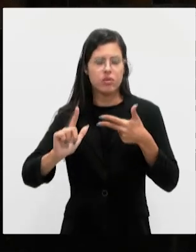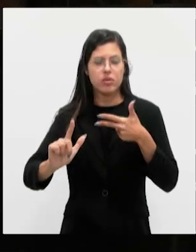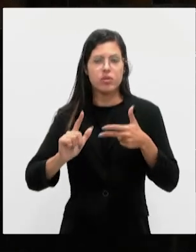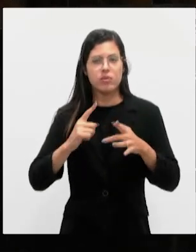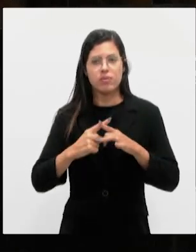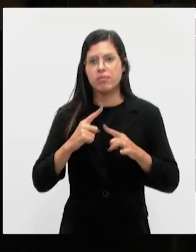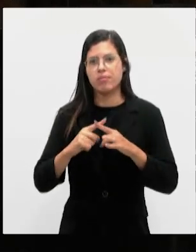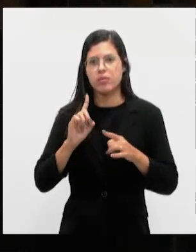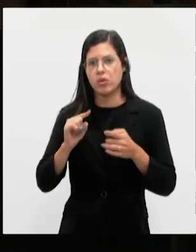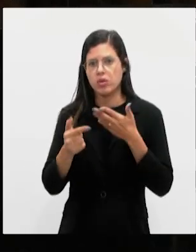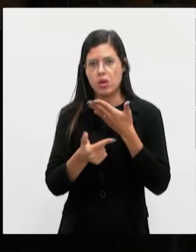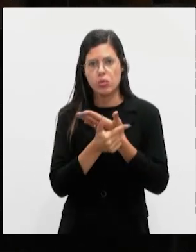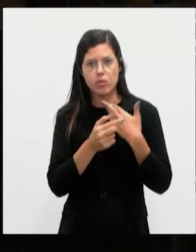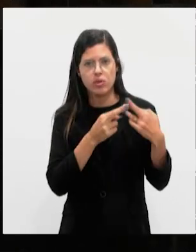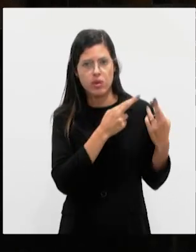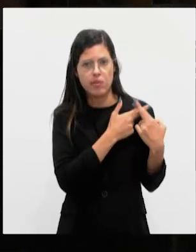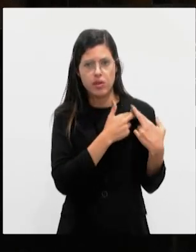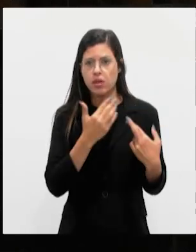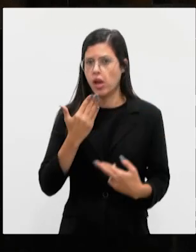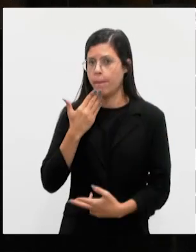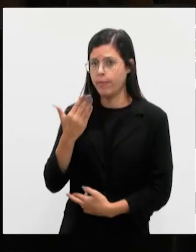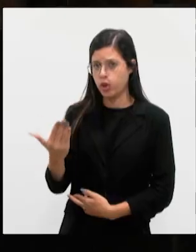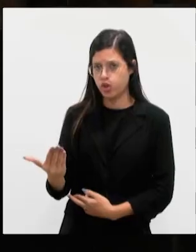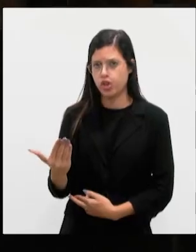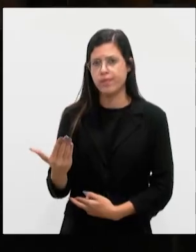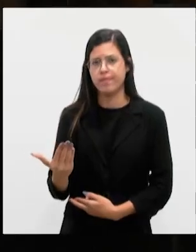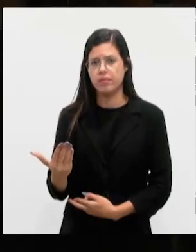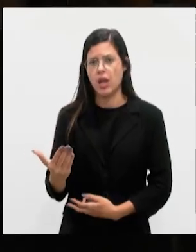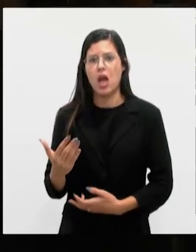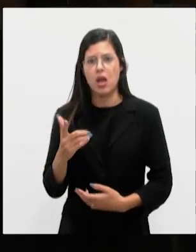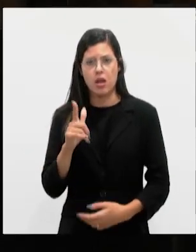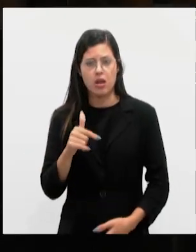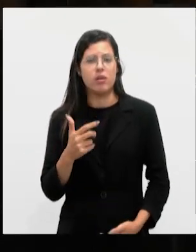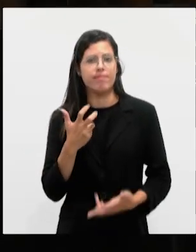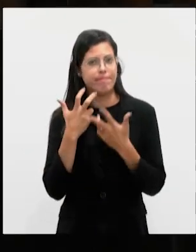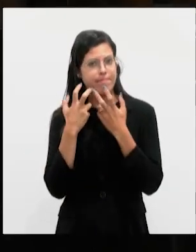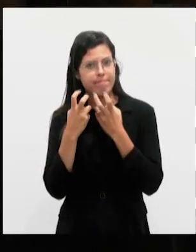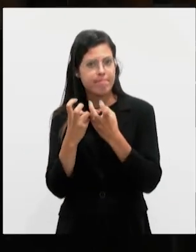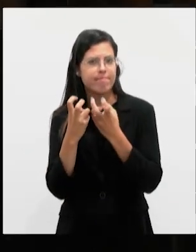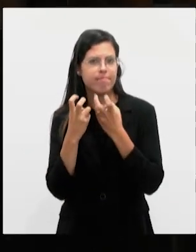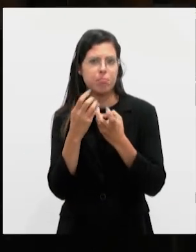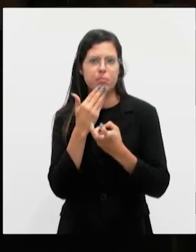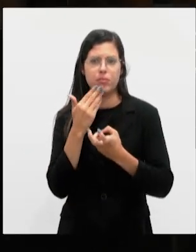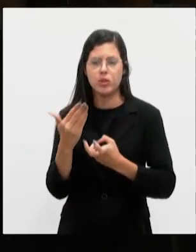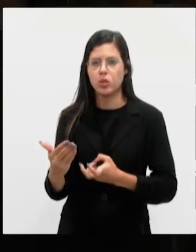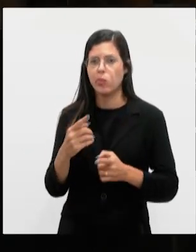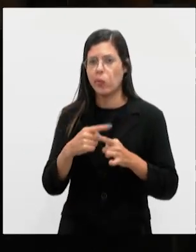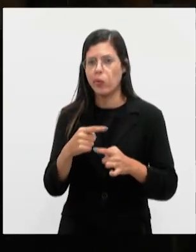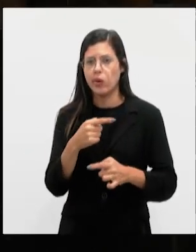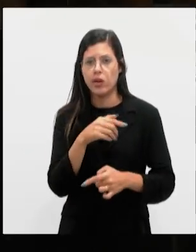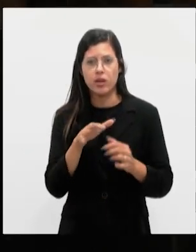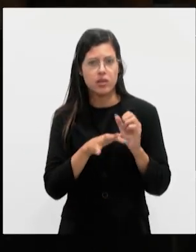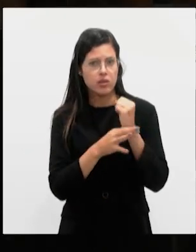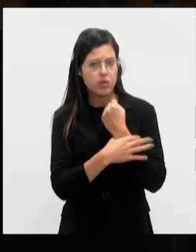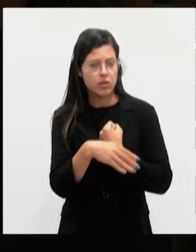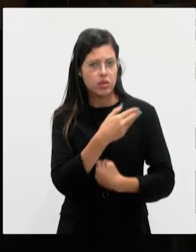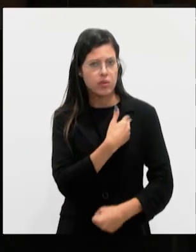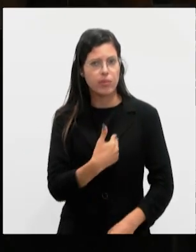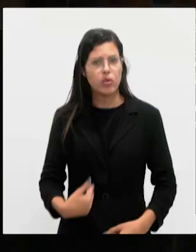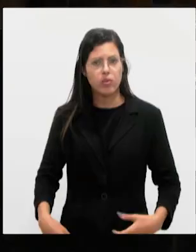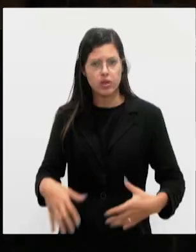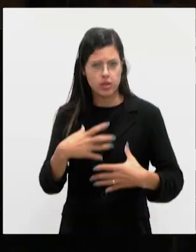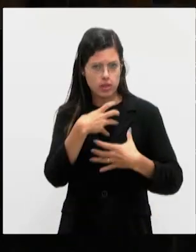nosso papel é pedir, o nosso papel é clamar, porque a segurança pública, a sensação de